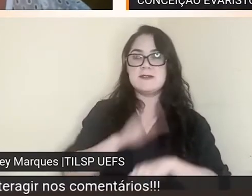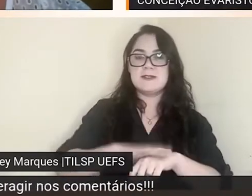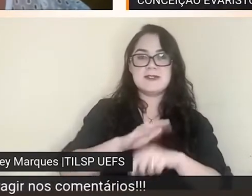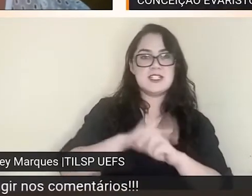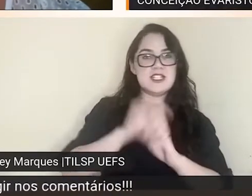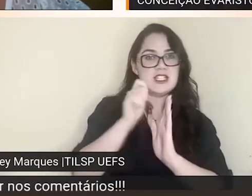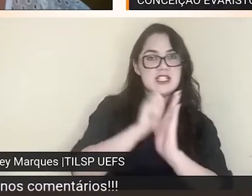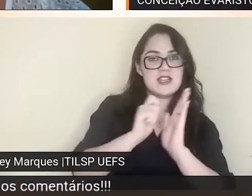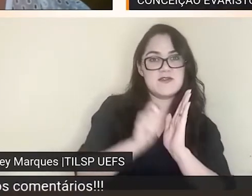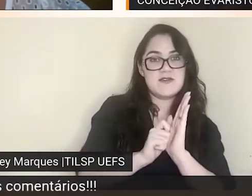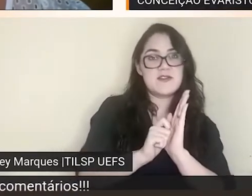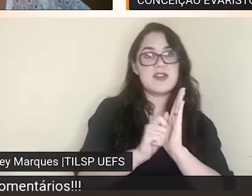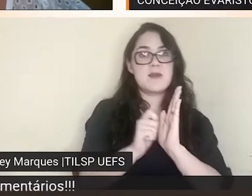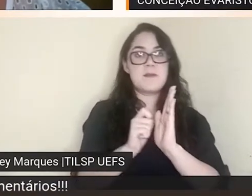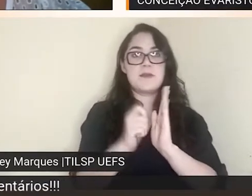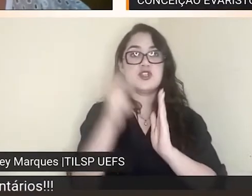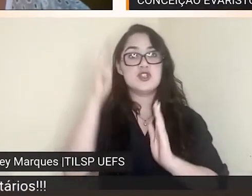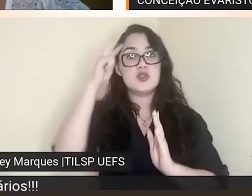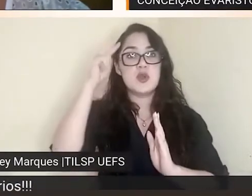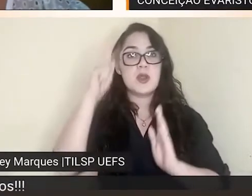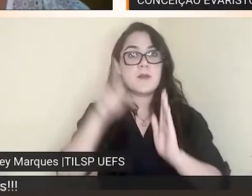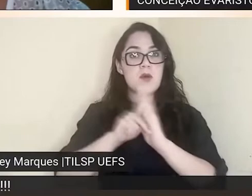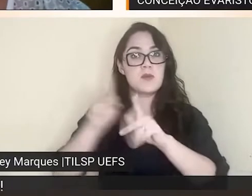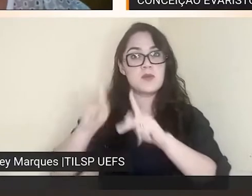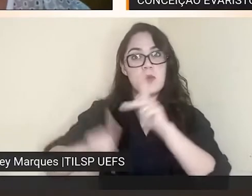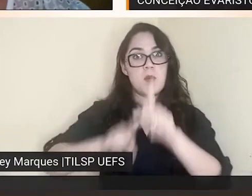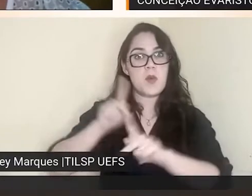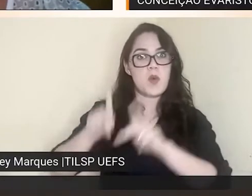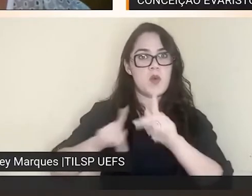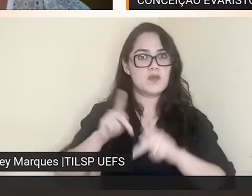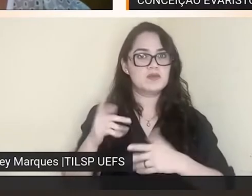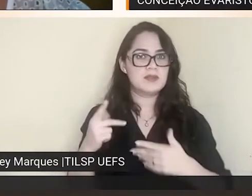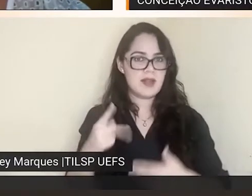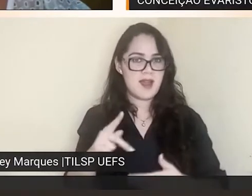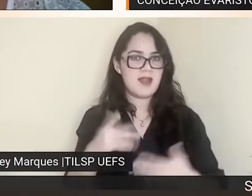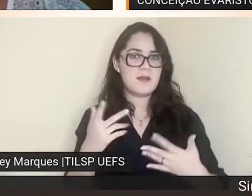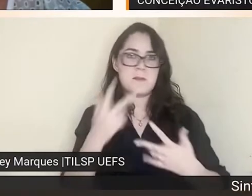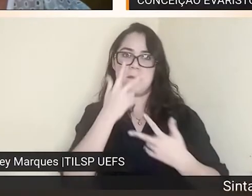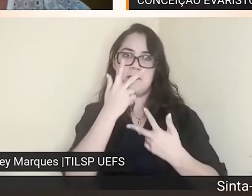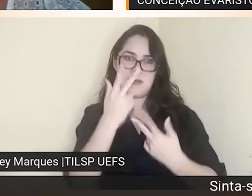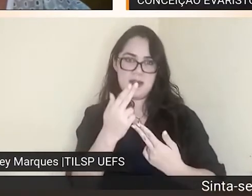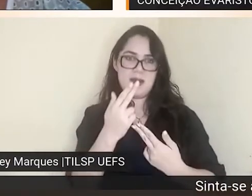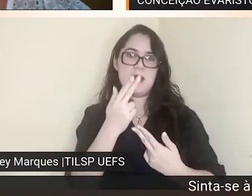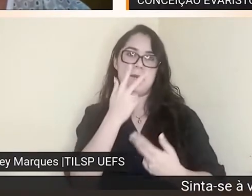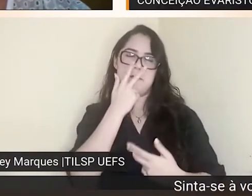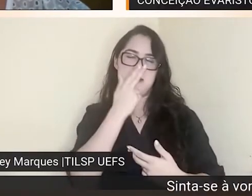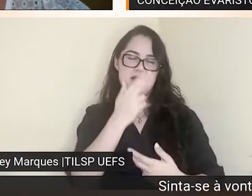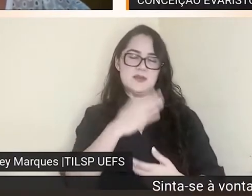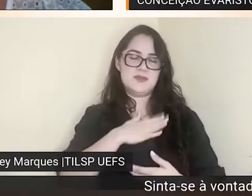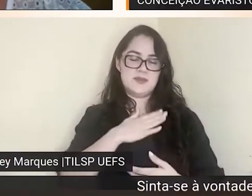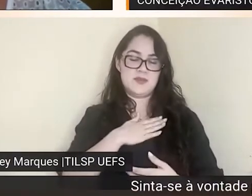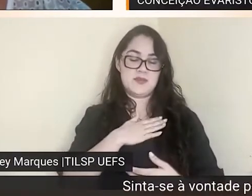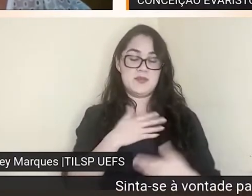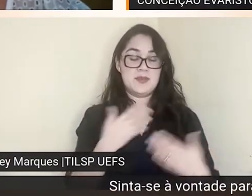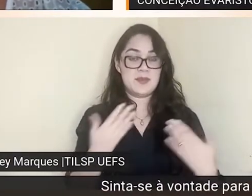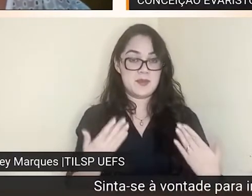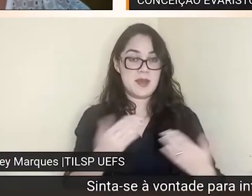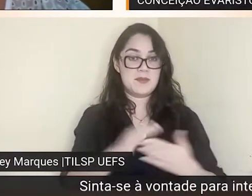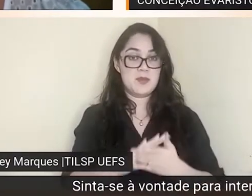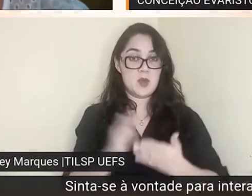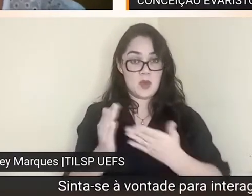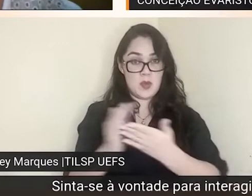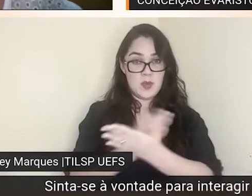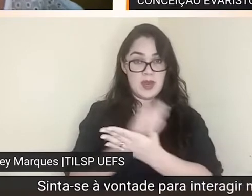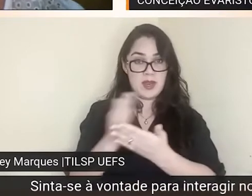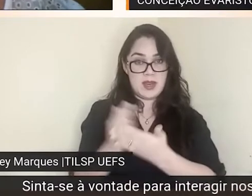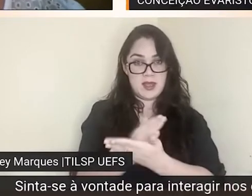Maria Nova, não tem como negar que ela tem uma parecência muito grande comigo. Mas Becos da Memória